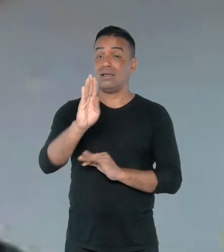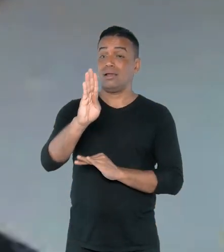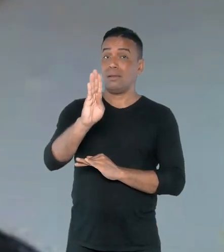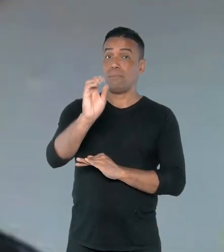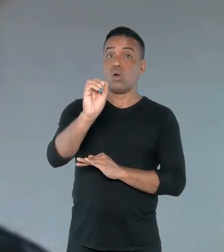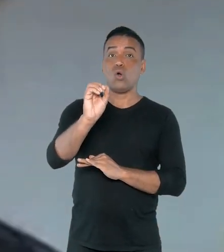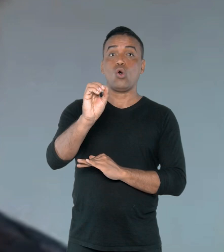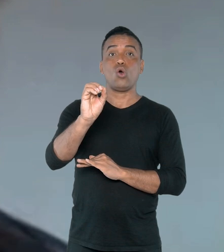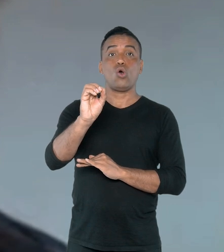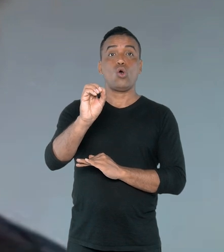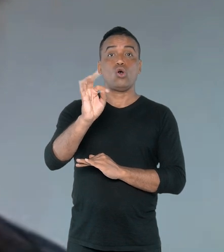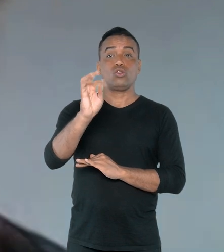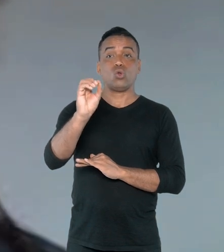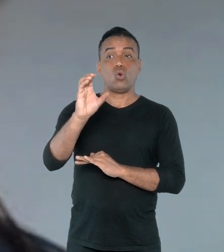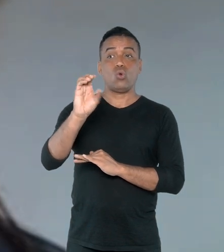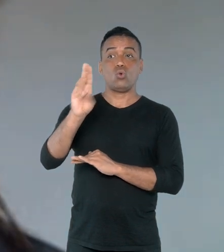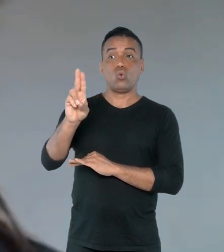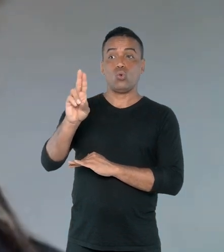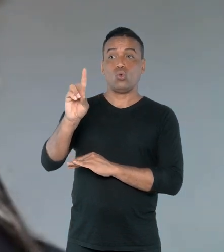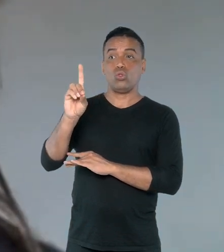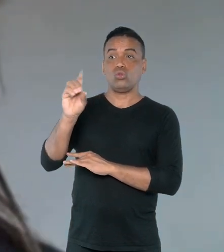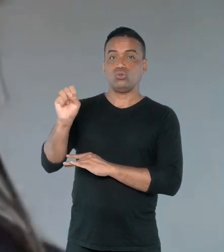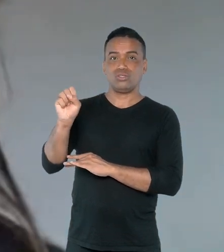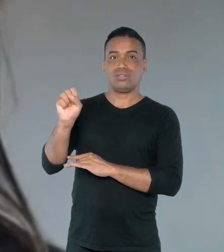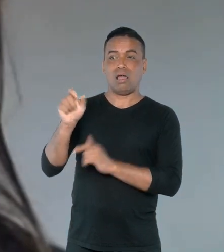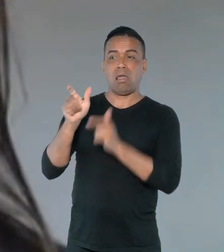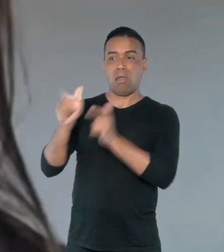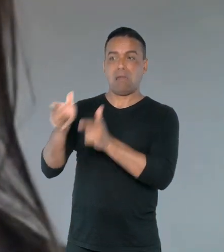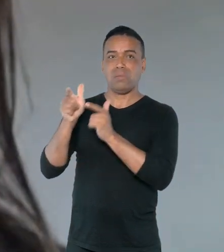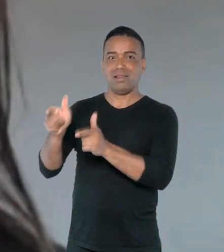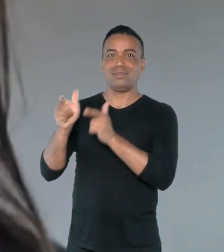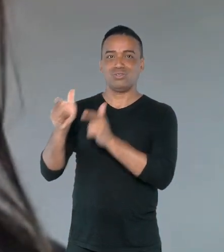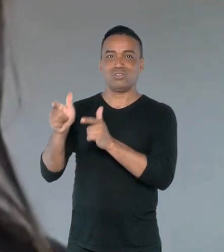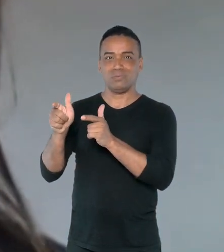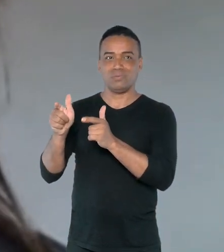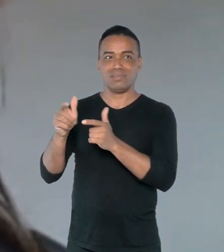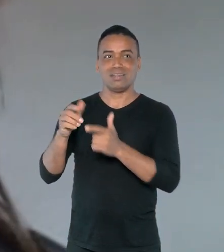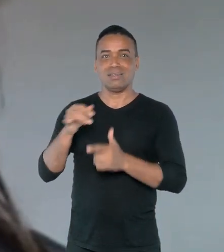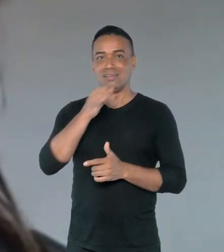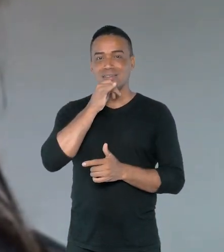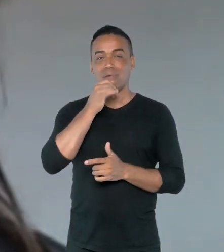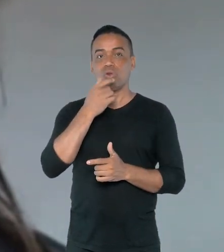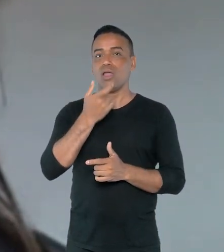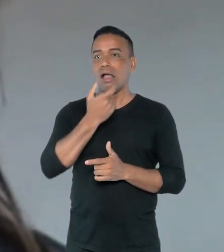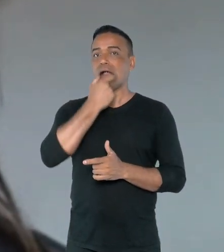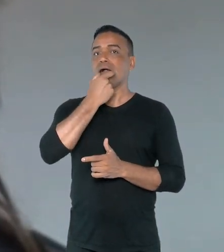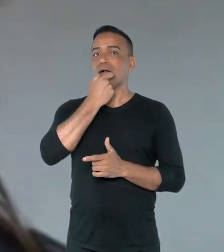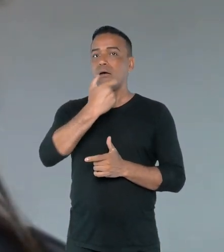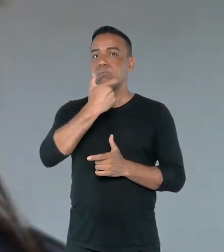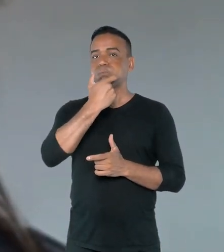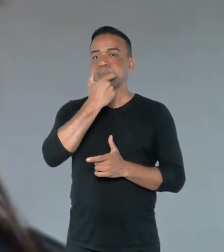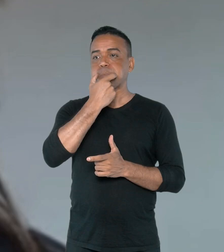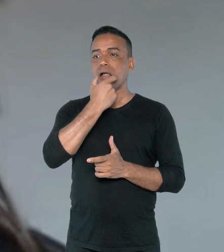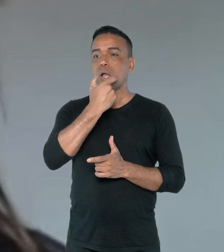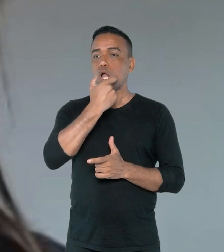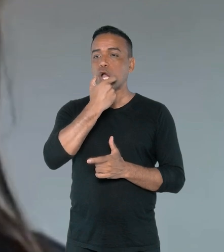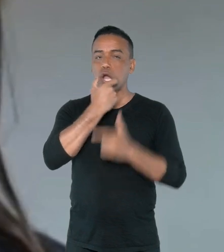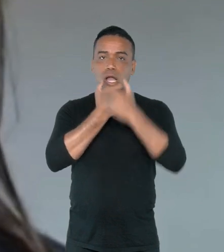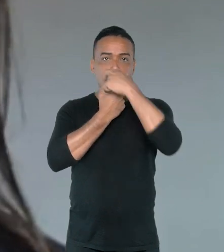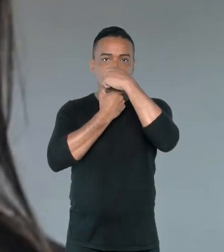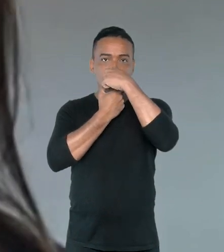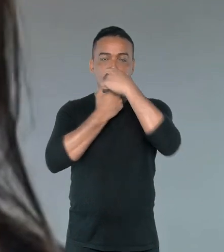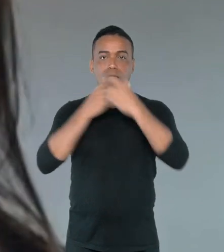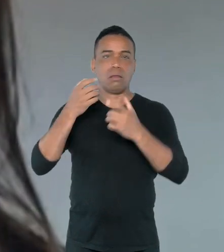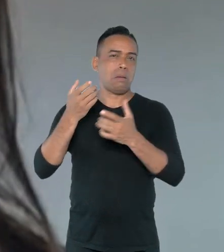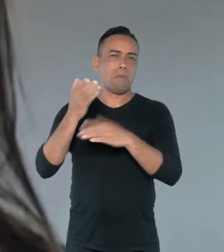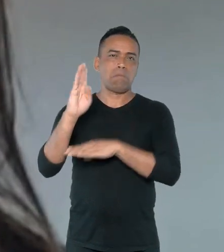é um apelido, né, que foi dado na época por causa dos botox, que são aqueles instrumentos, aqueles acessórios